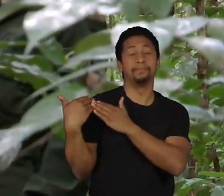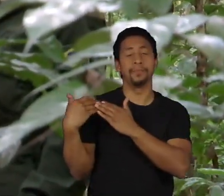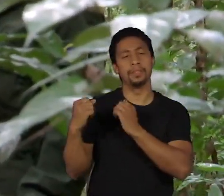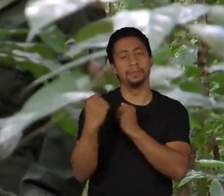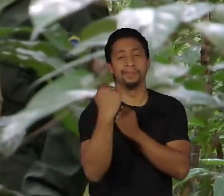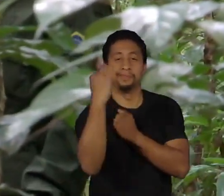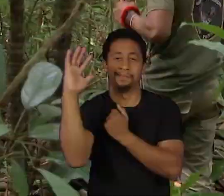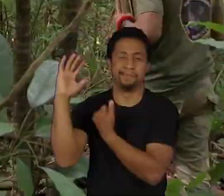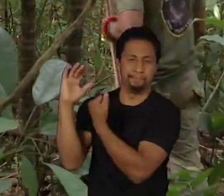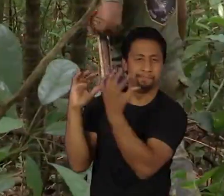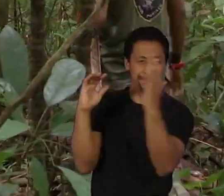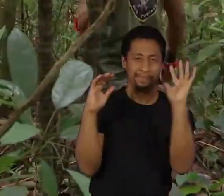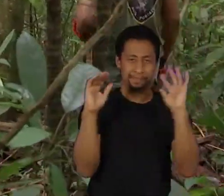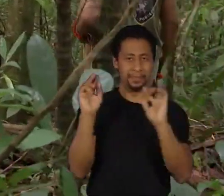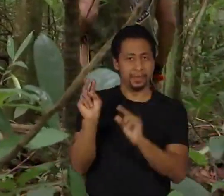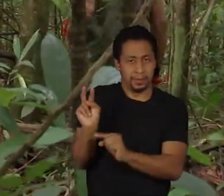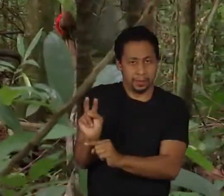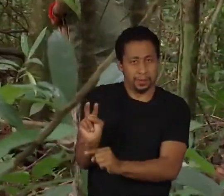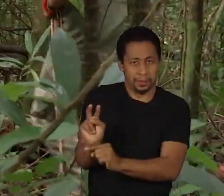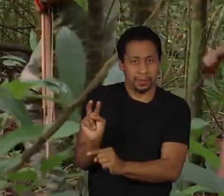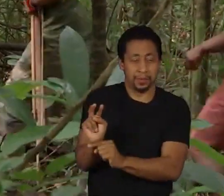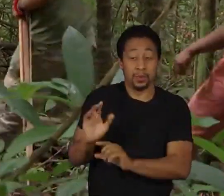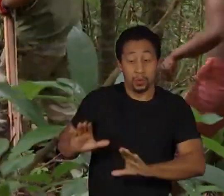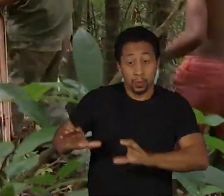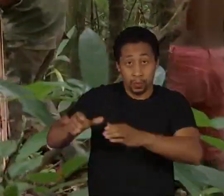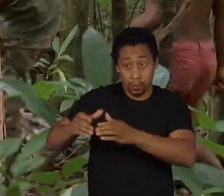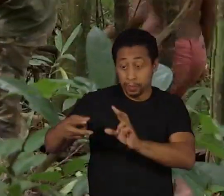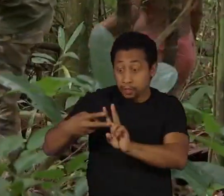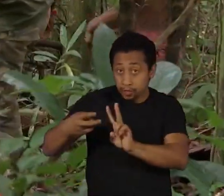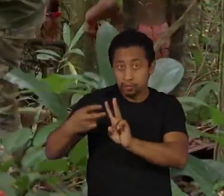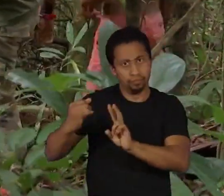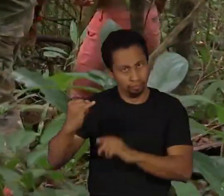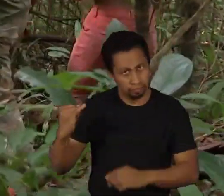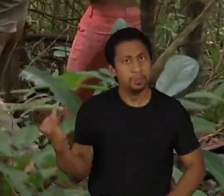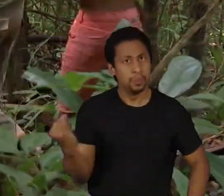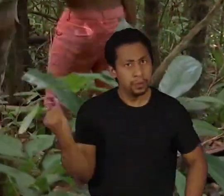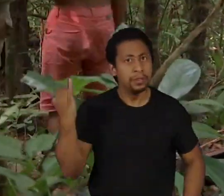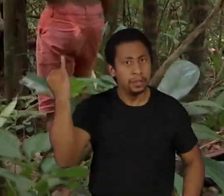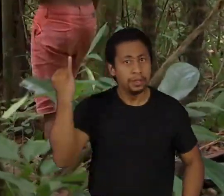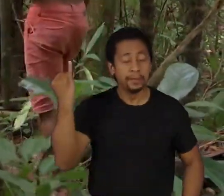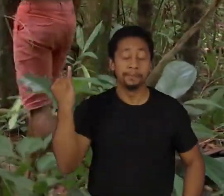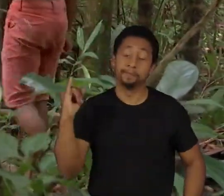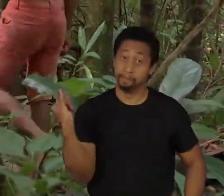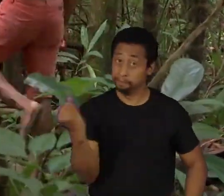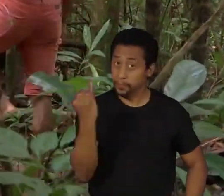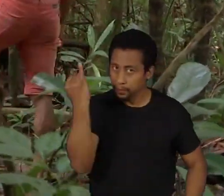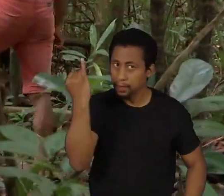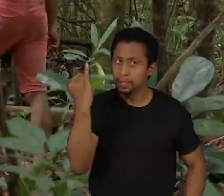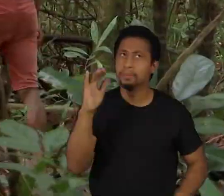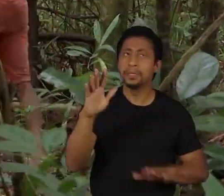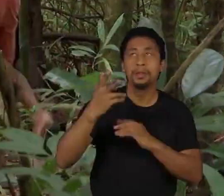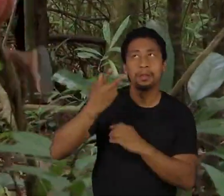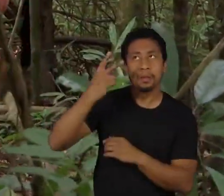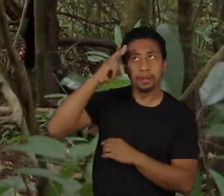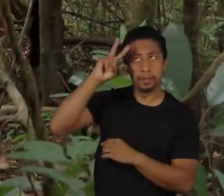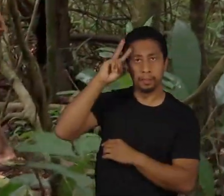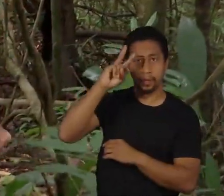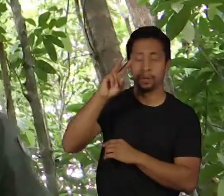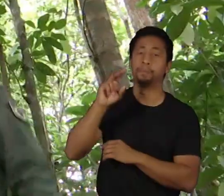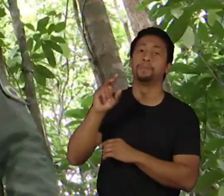ambiental das terras indígenas é importante. Importante lembrar também de que não é